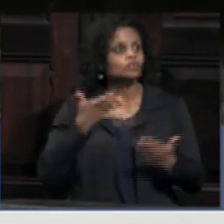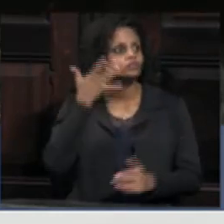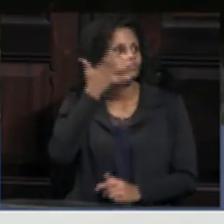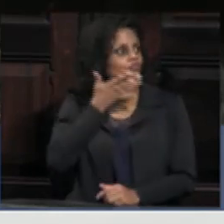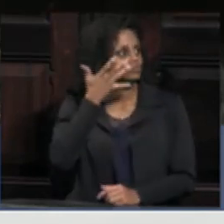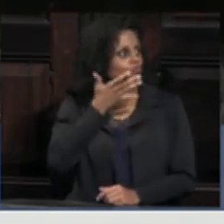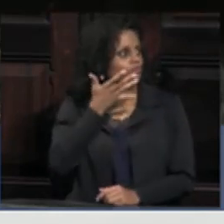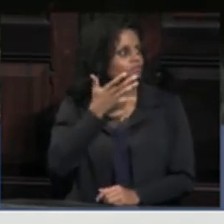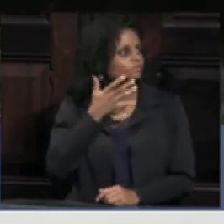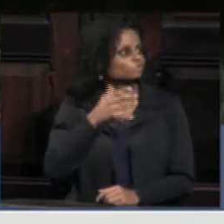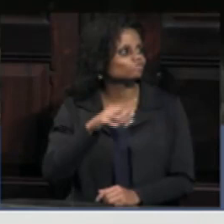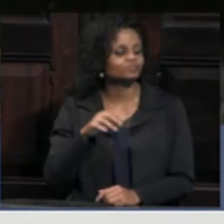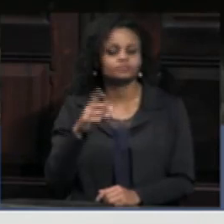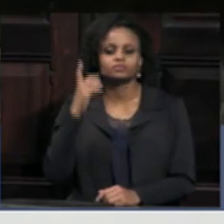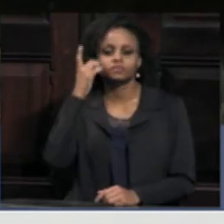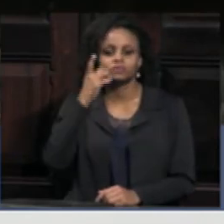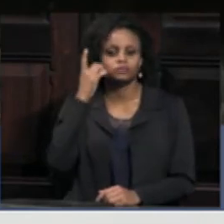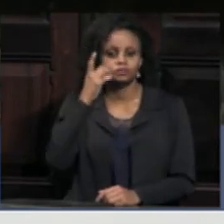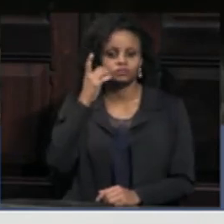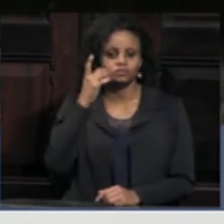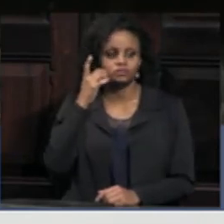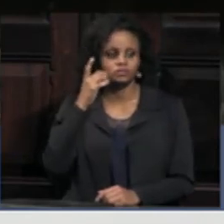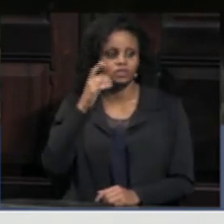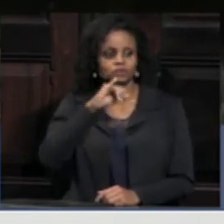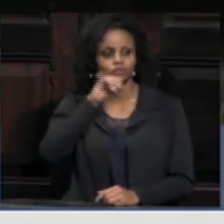nobre deputado doutor Giulianelli.